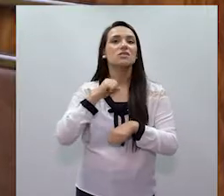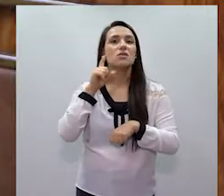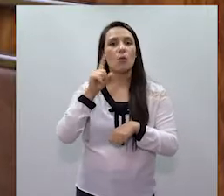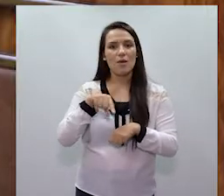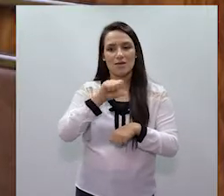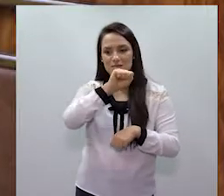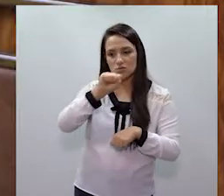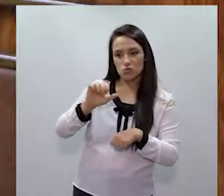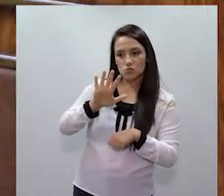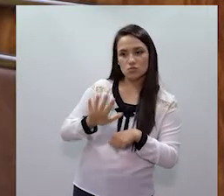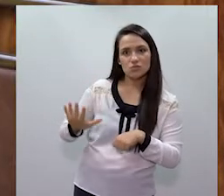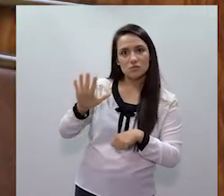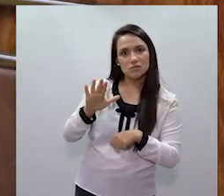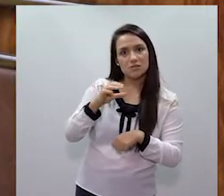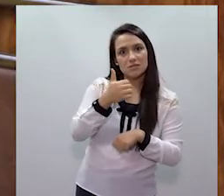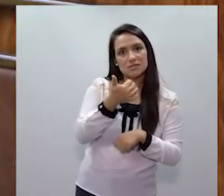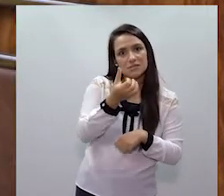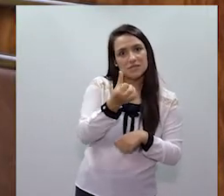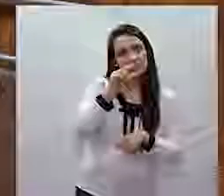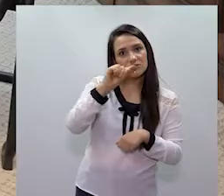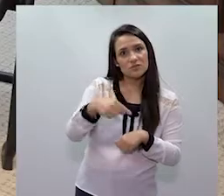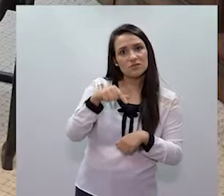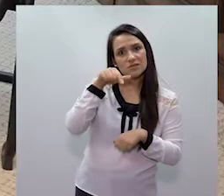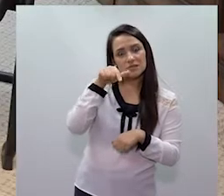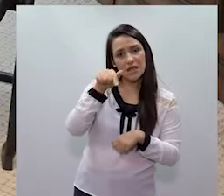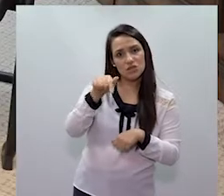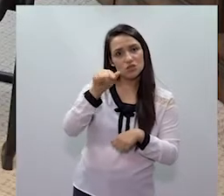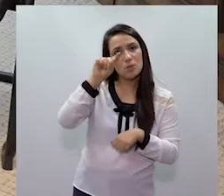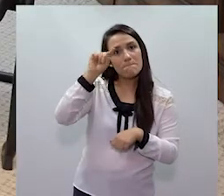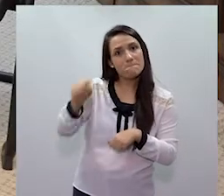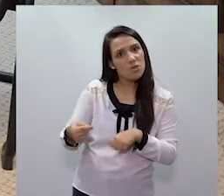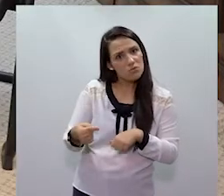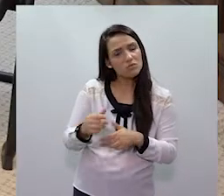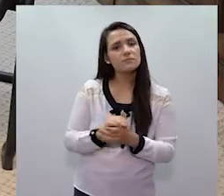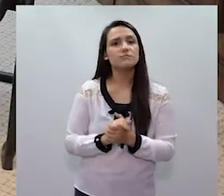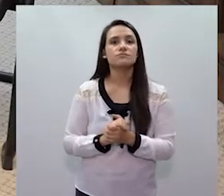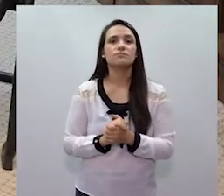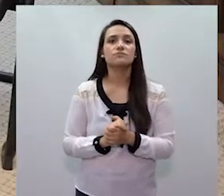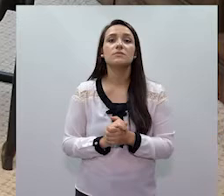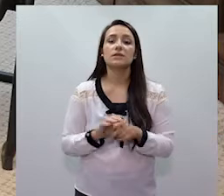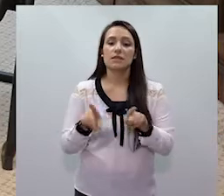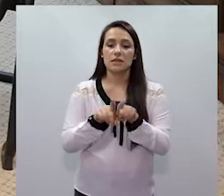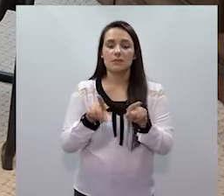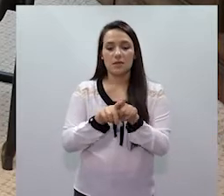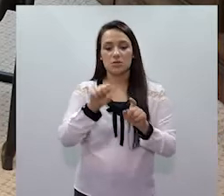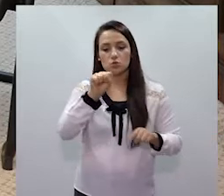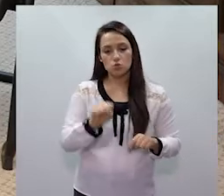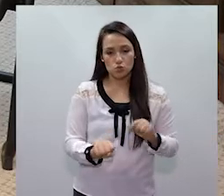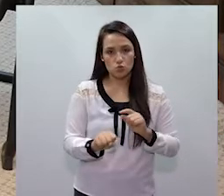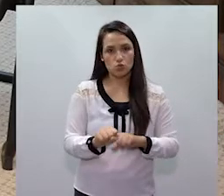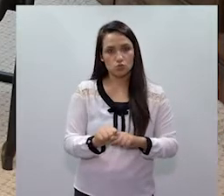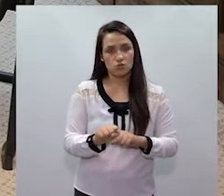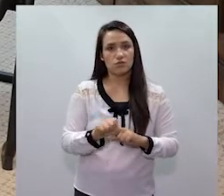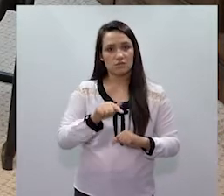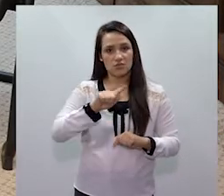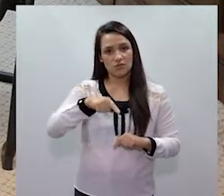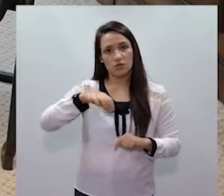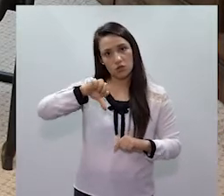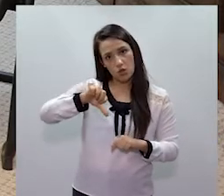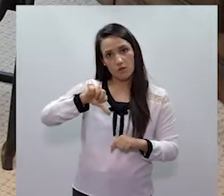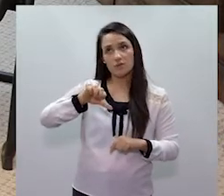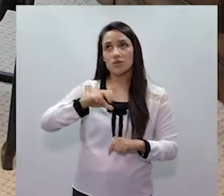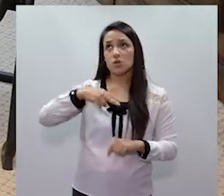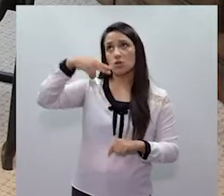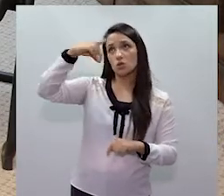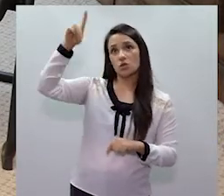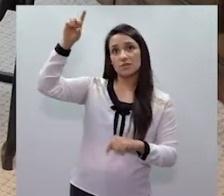Sudeste, com 16,7 mil. Em seguida aparecem as regiões Sul, 7,9 mil, Nordeste,